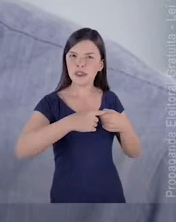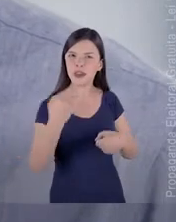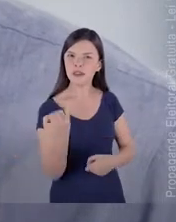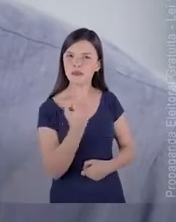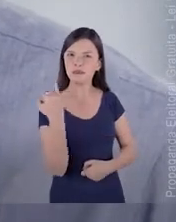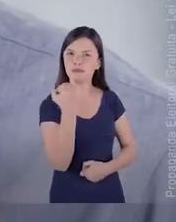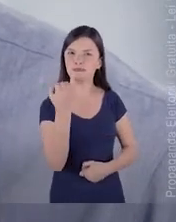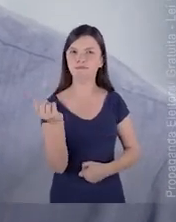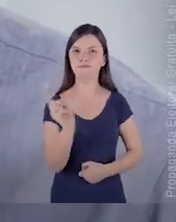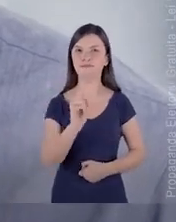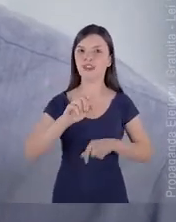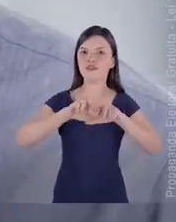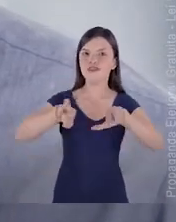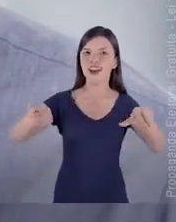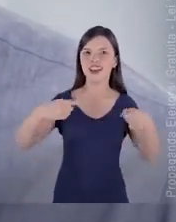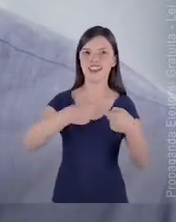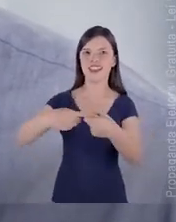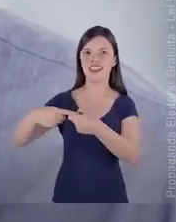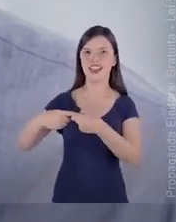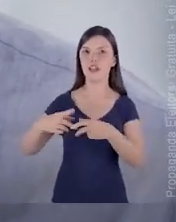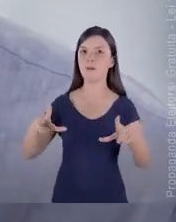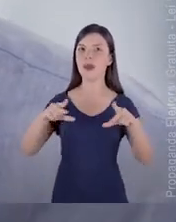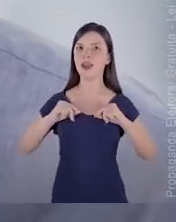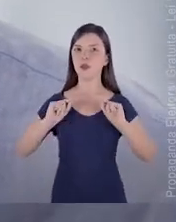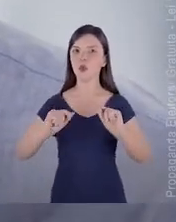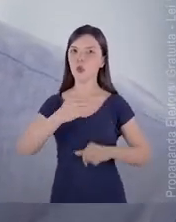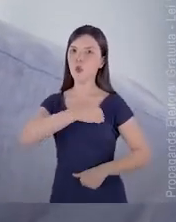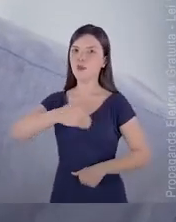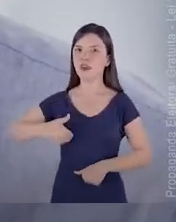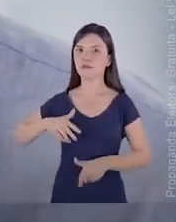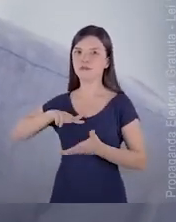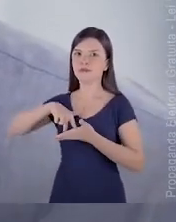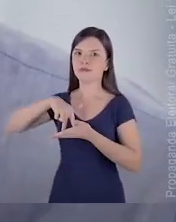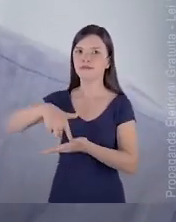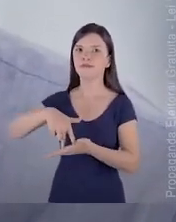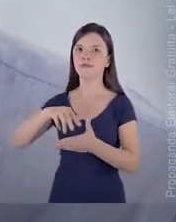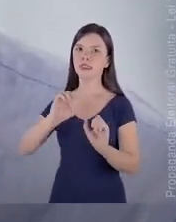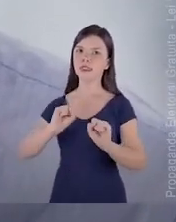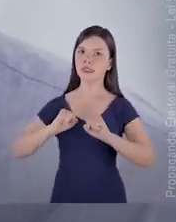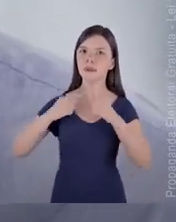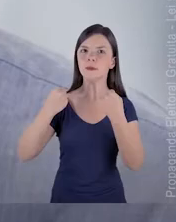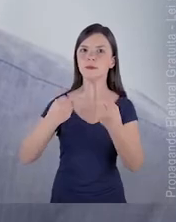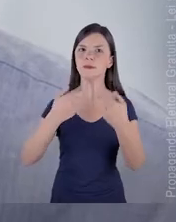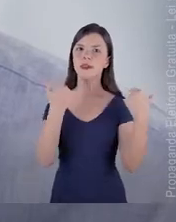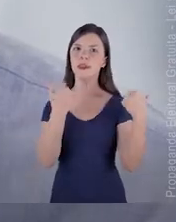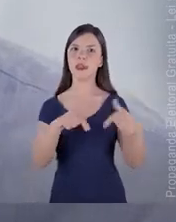capital, mas várias. E merece um governo que trabalhe mais, que se dedique mais